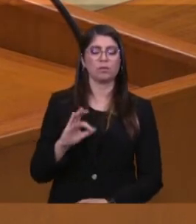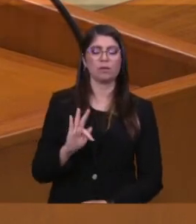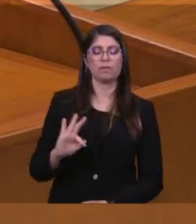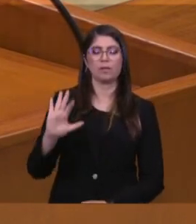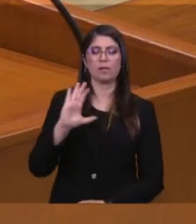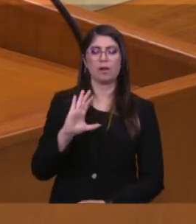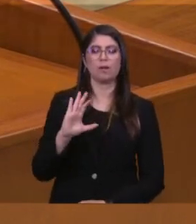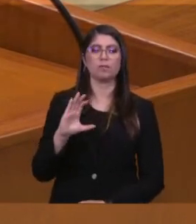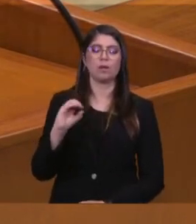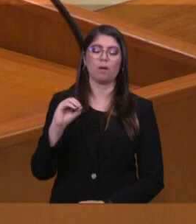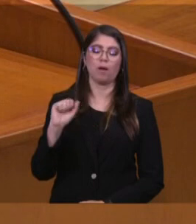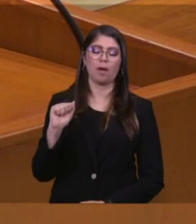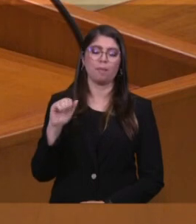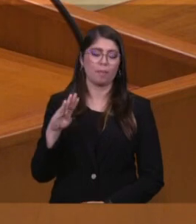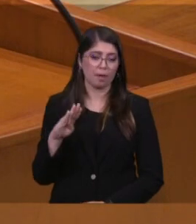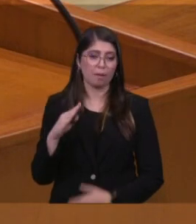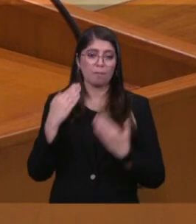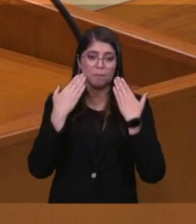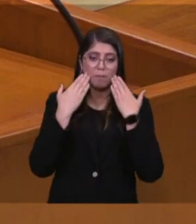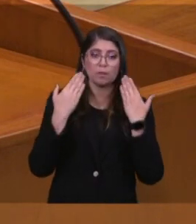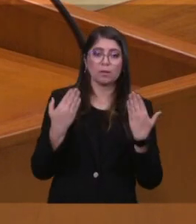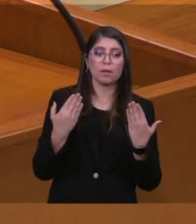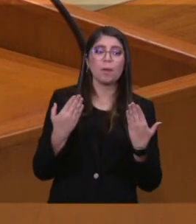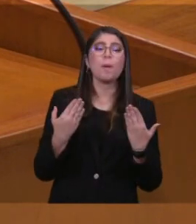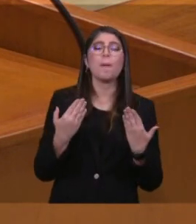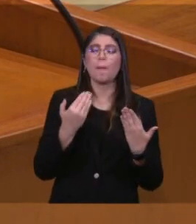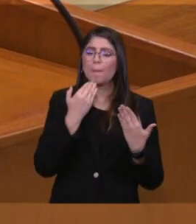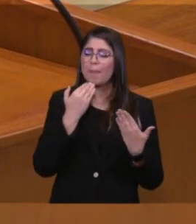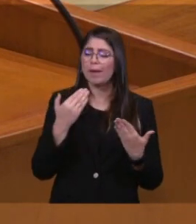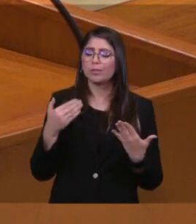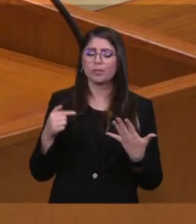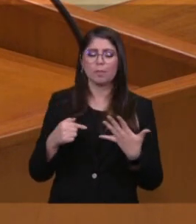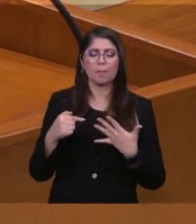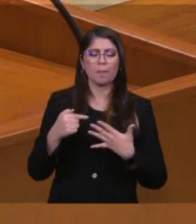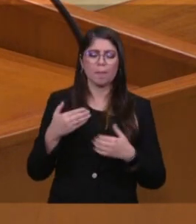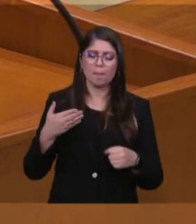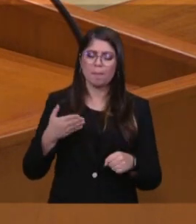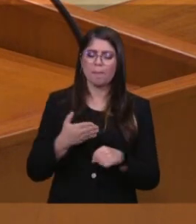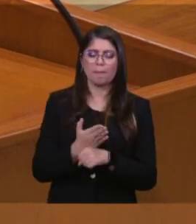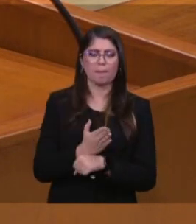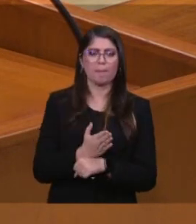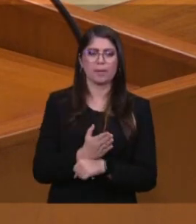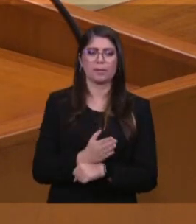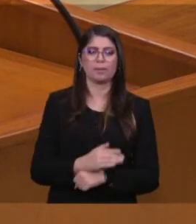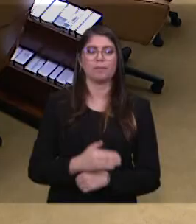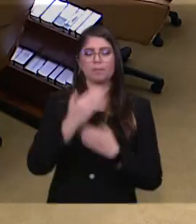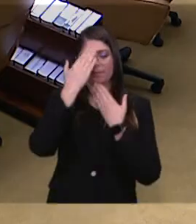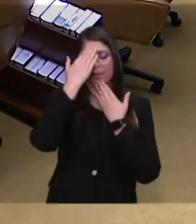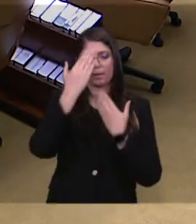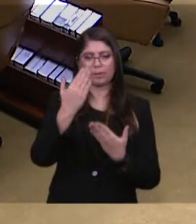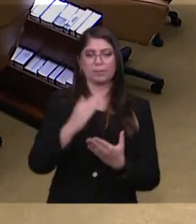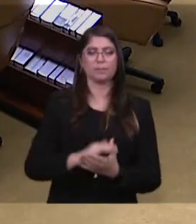OAB, nos manifestamos pela integral procedência dessa ação. Muito obrigada, senhor presidente.